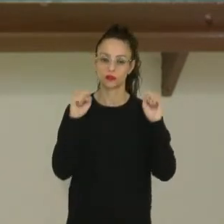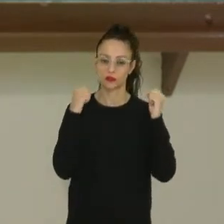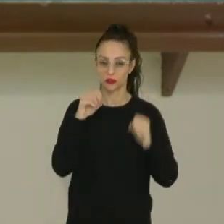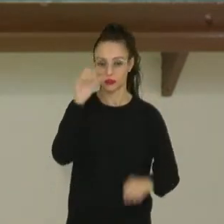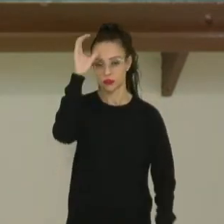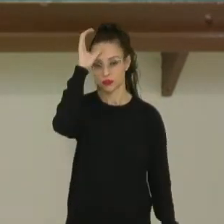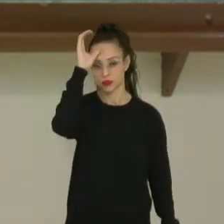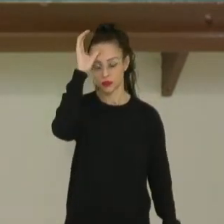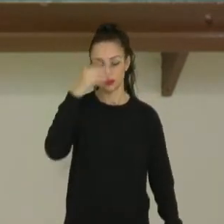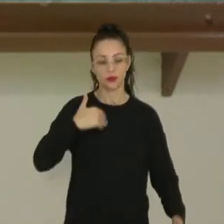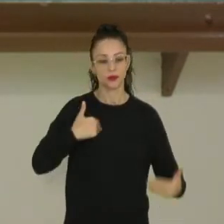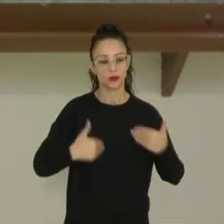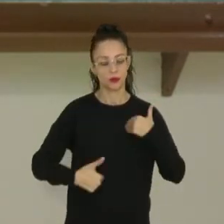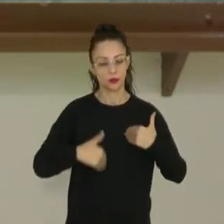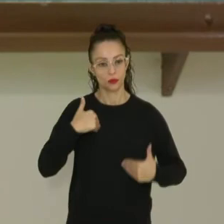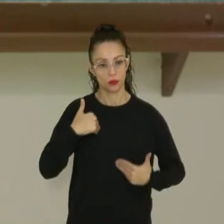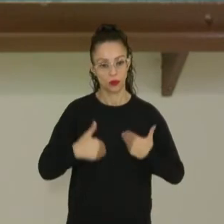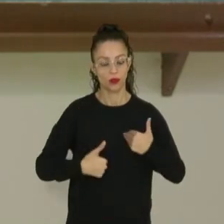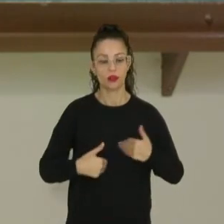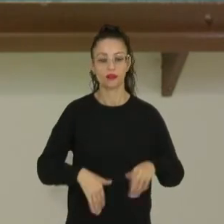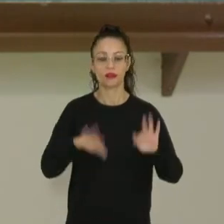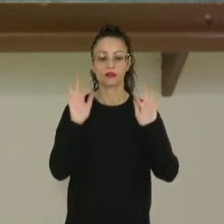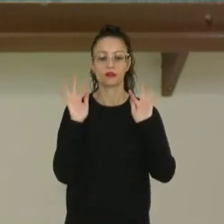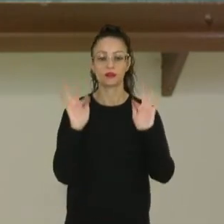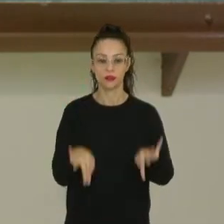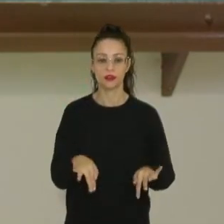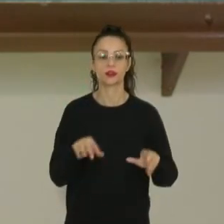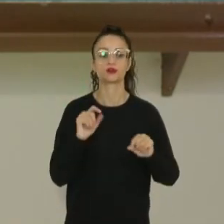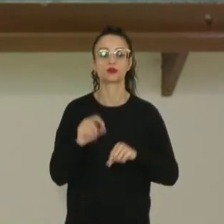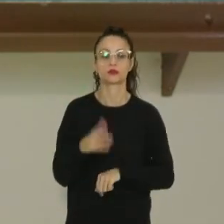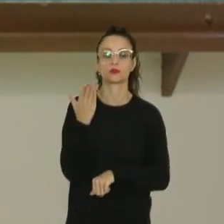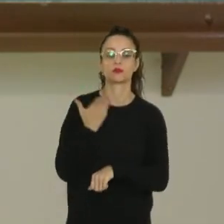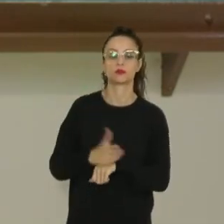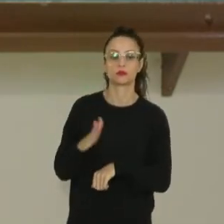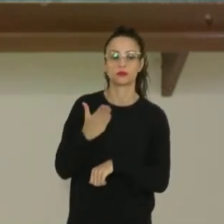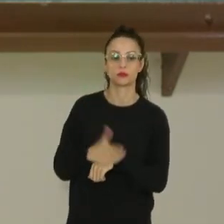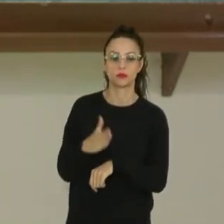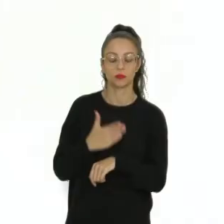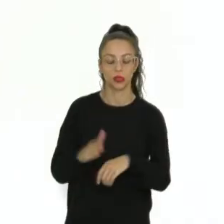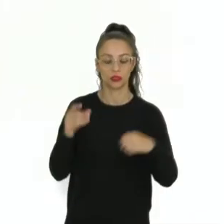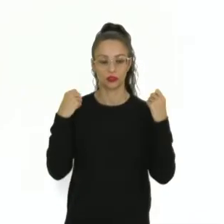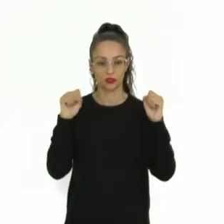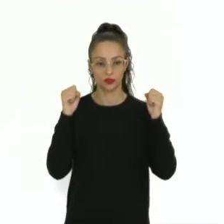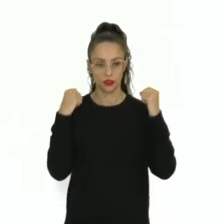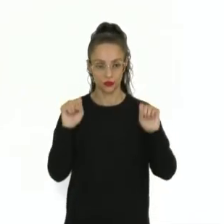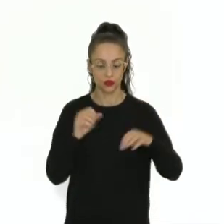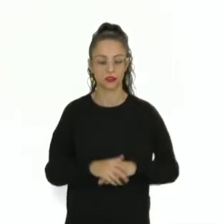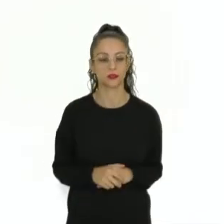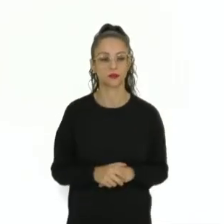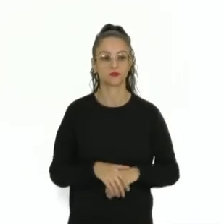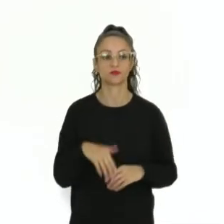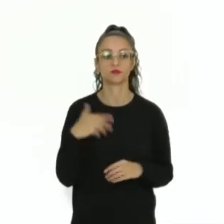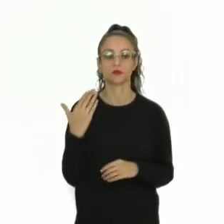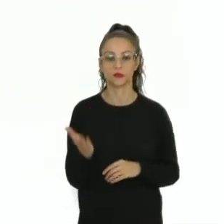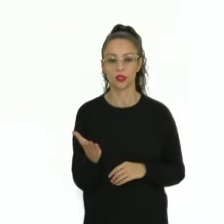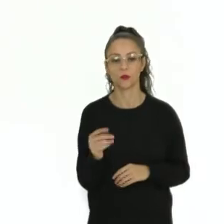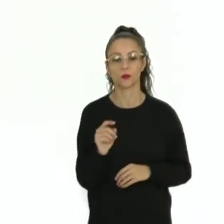de conscientização corporal, finalizando a prática de uma atividade física.